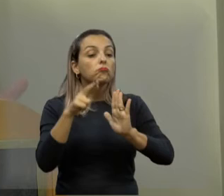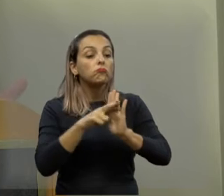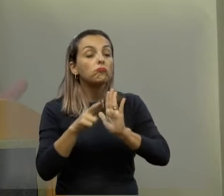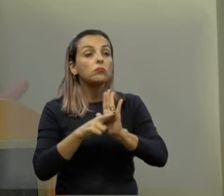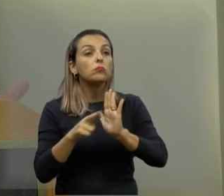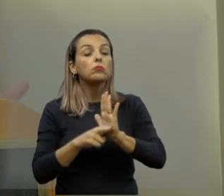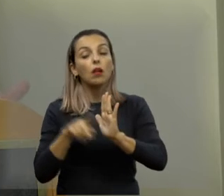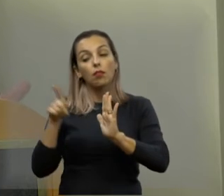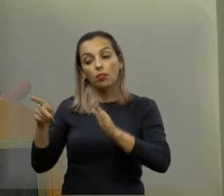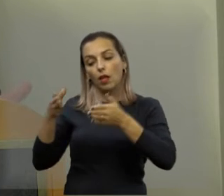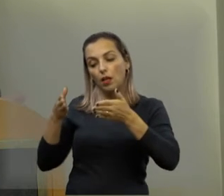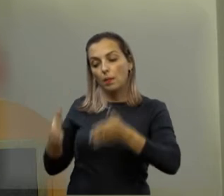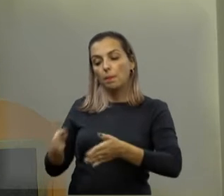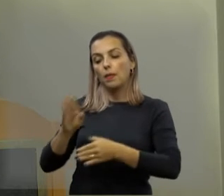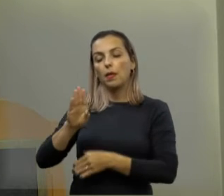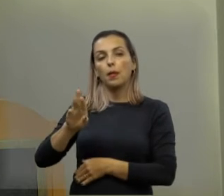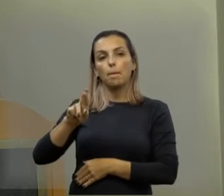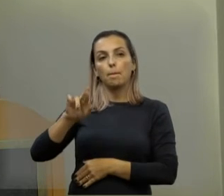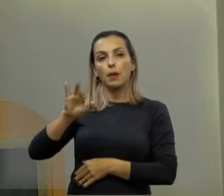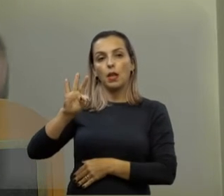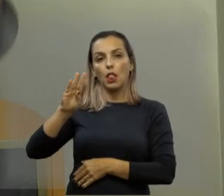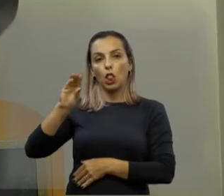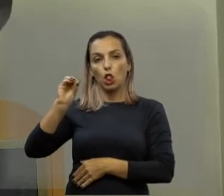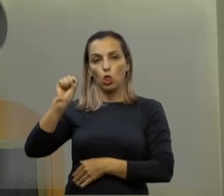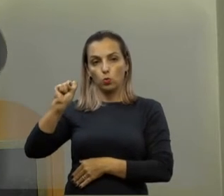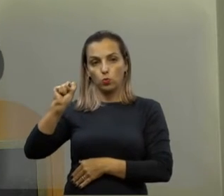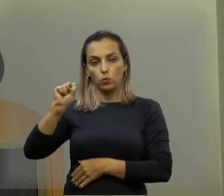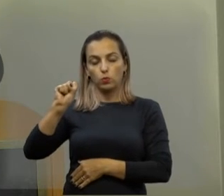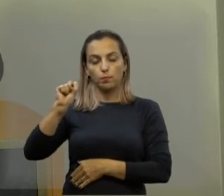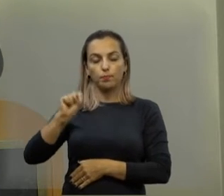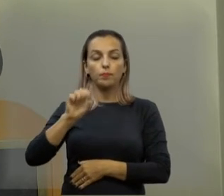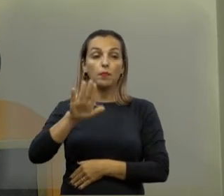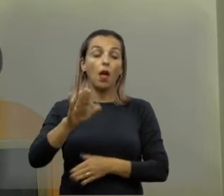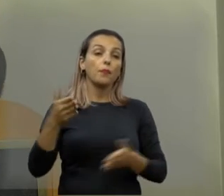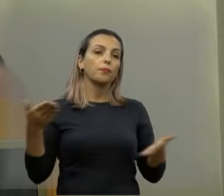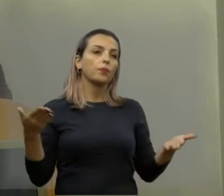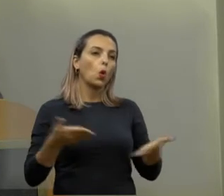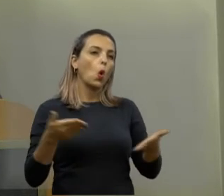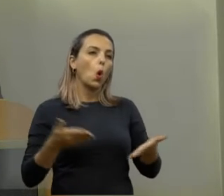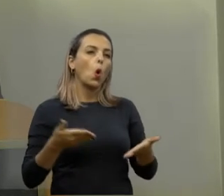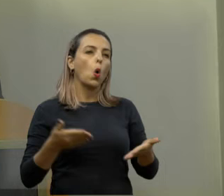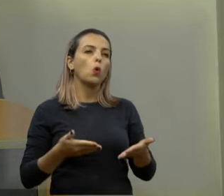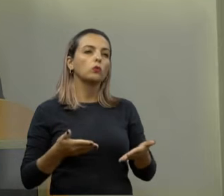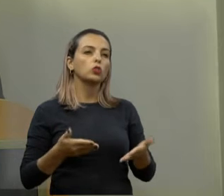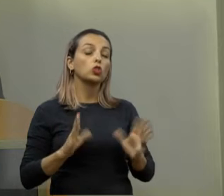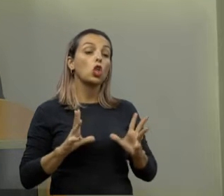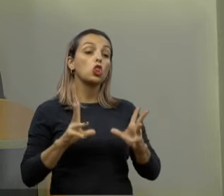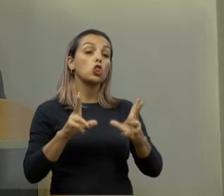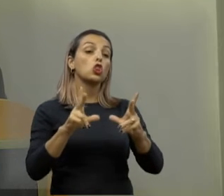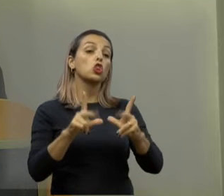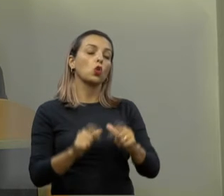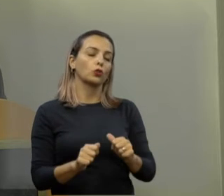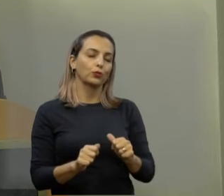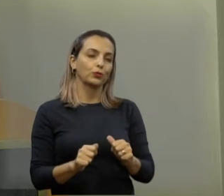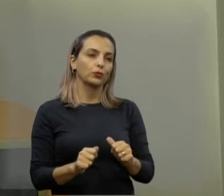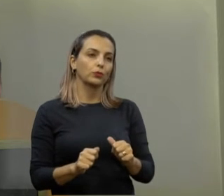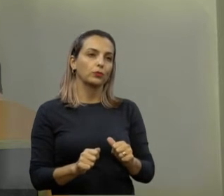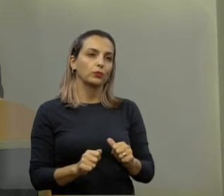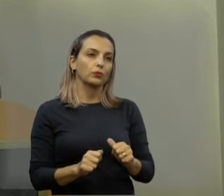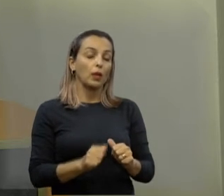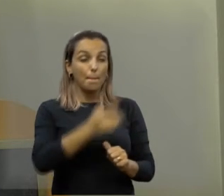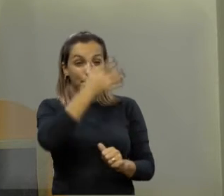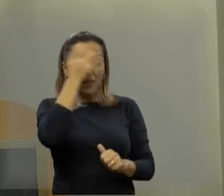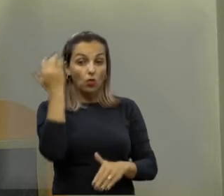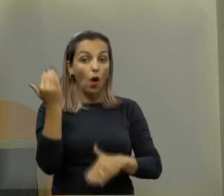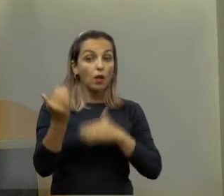para os Britos ah e hoje gente infelizmente chega a vez de todo mundo Paula aqui tem